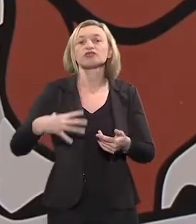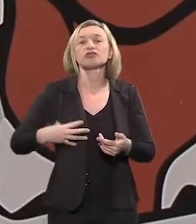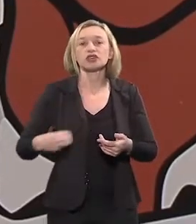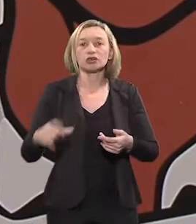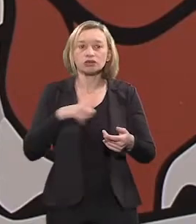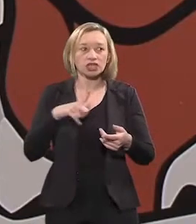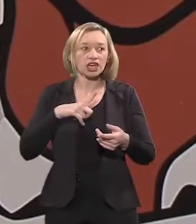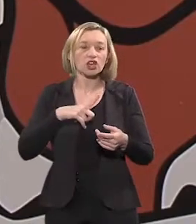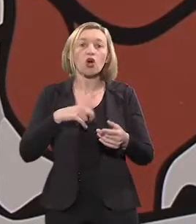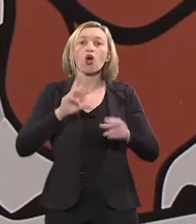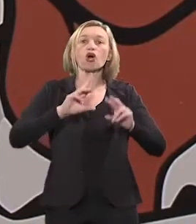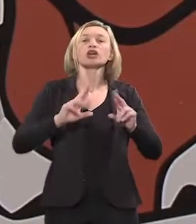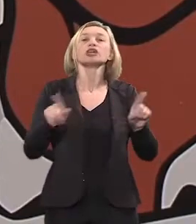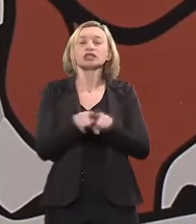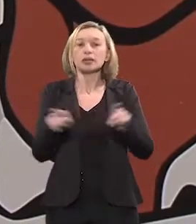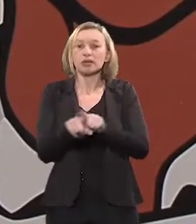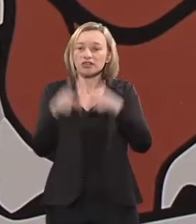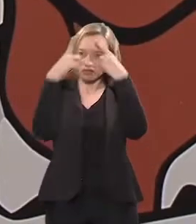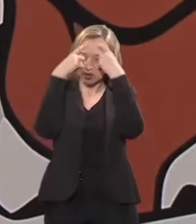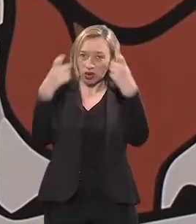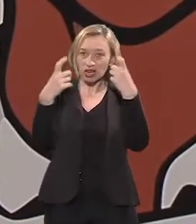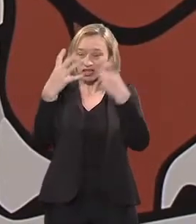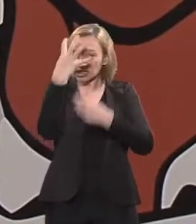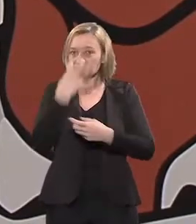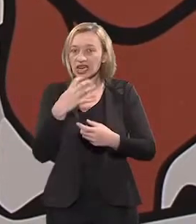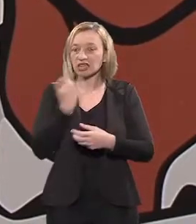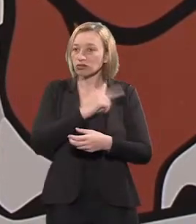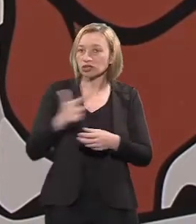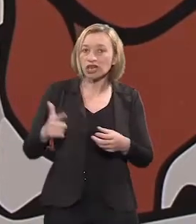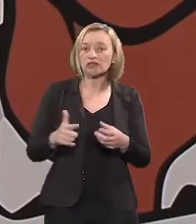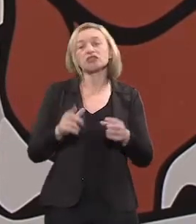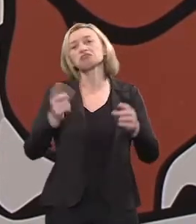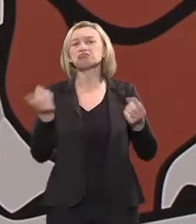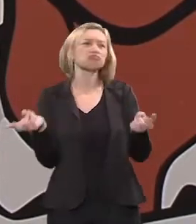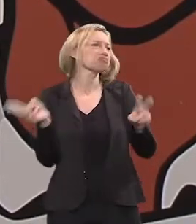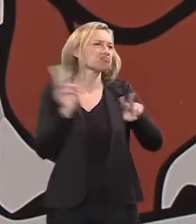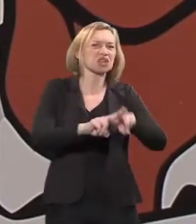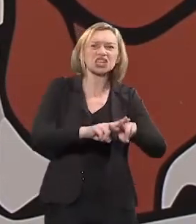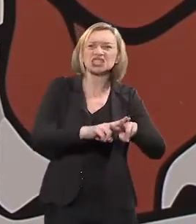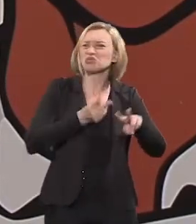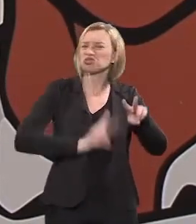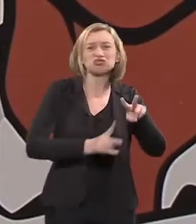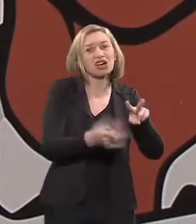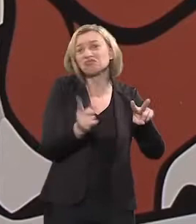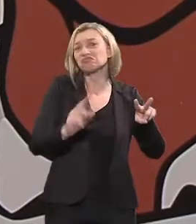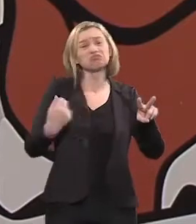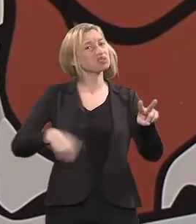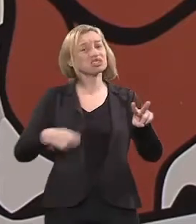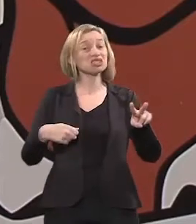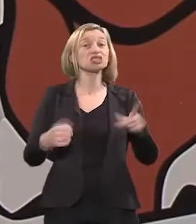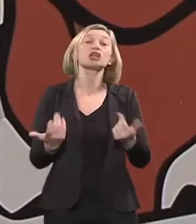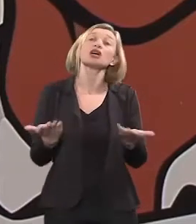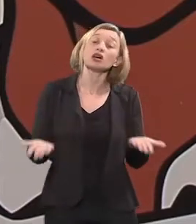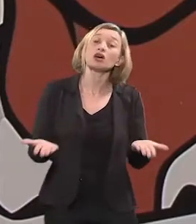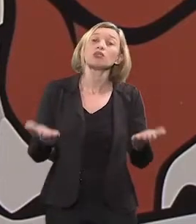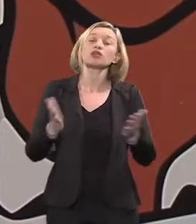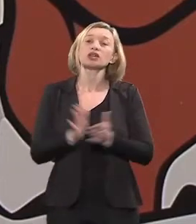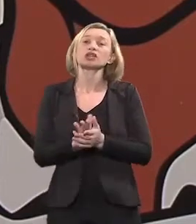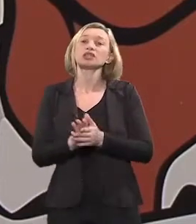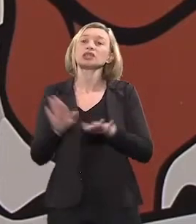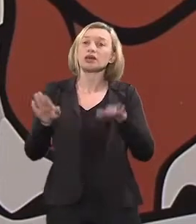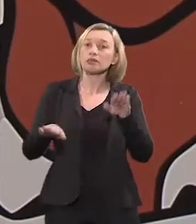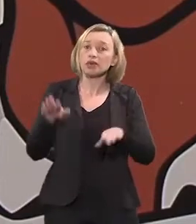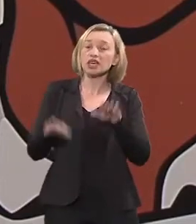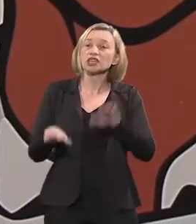um crime com violência ou grave ameaça, ela não pode permanecer presa. Porque presume-se que, tanto pela peculiaridade